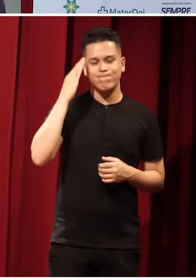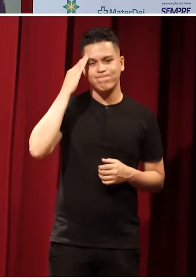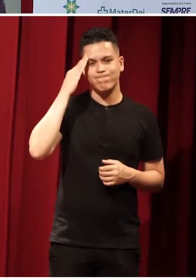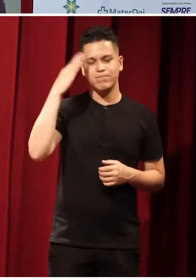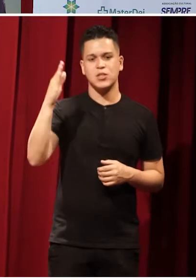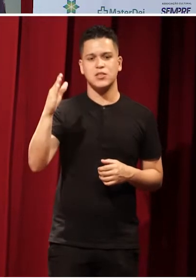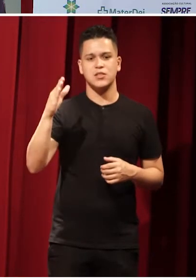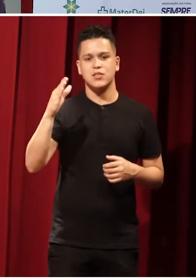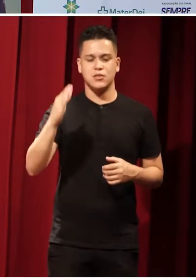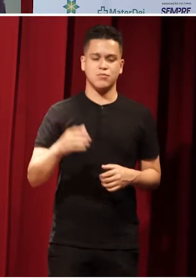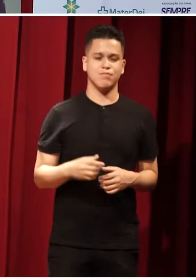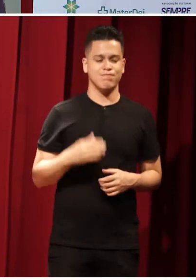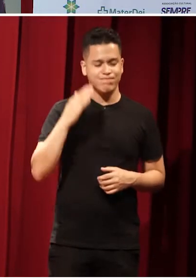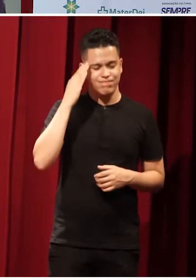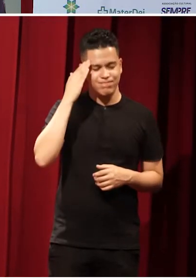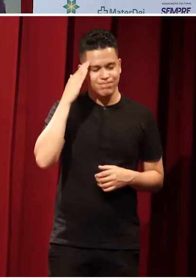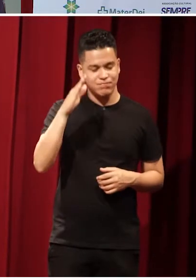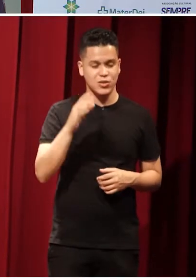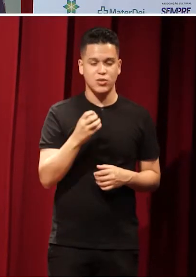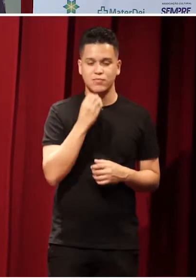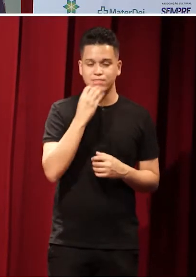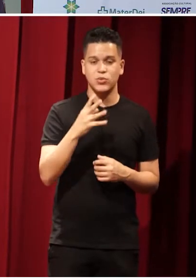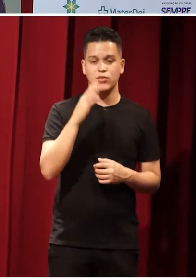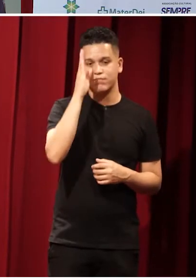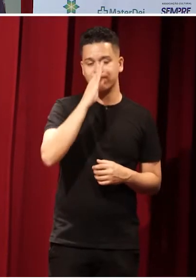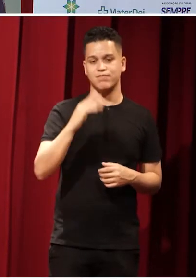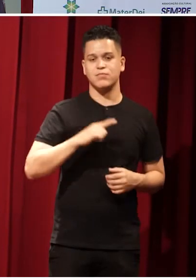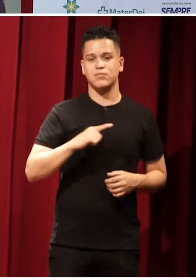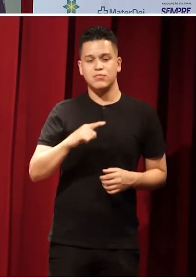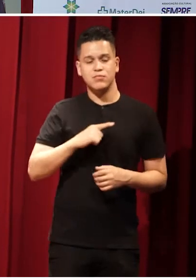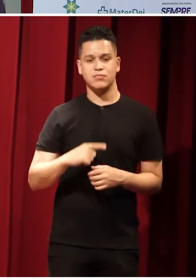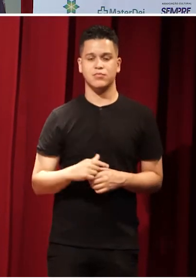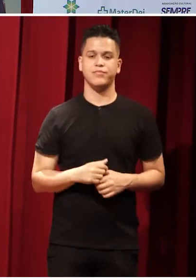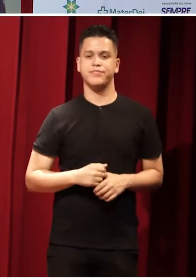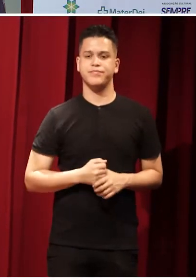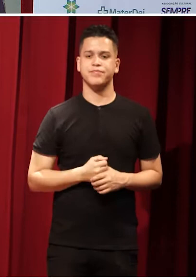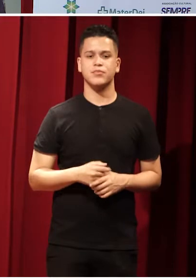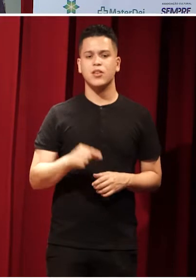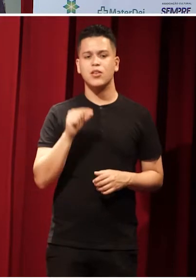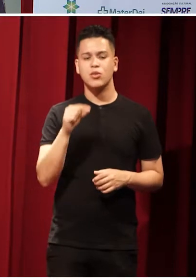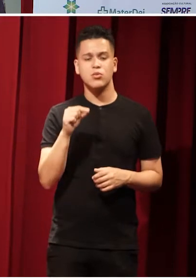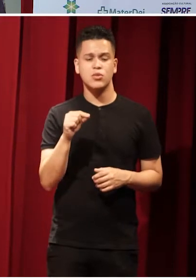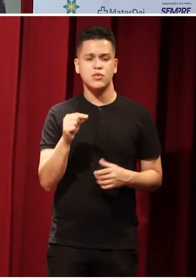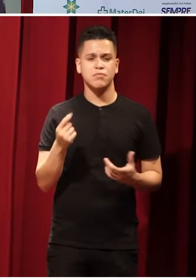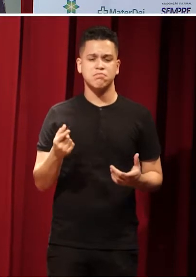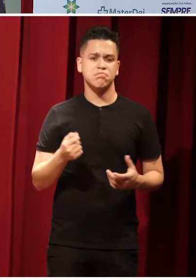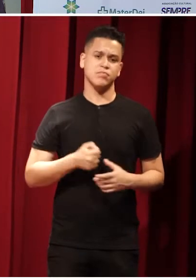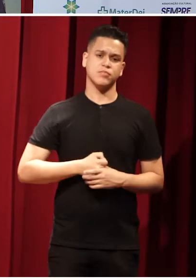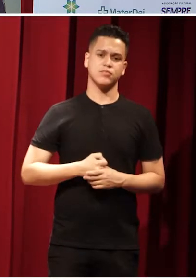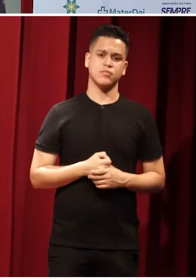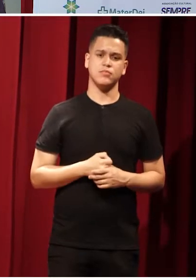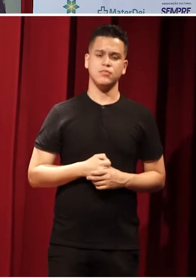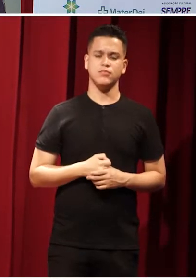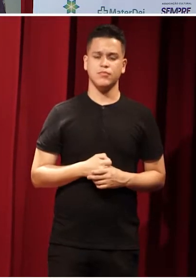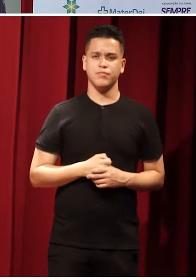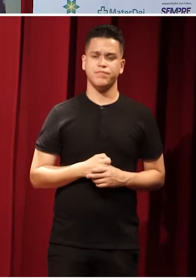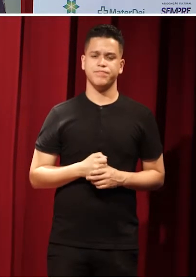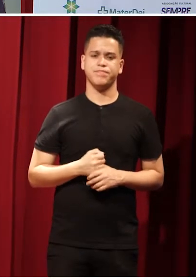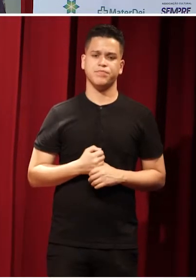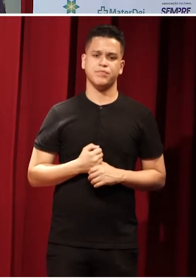dos trunfos mais importantes do Brasil do ponto de vista da sua inserção internacional, que é o fato de